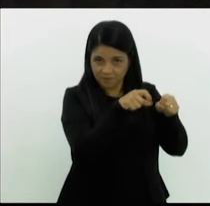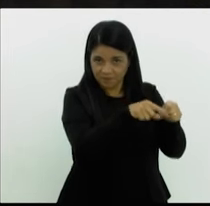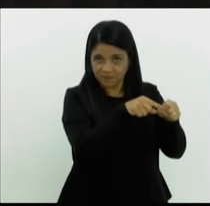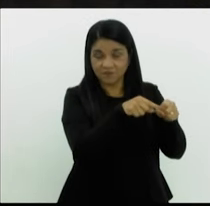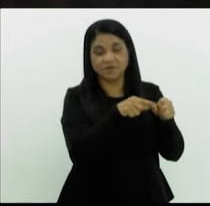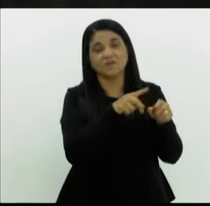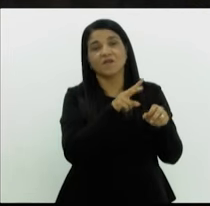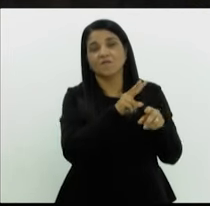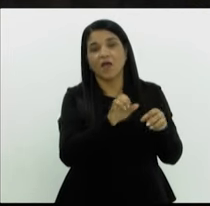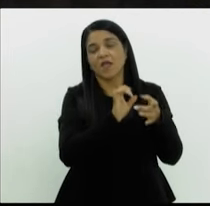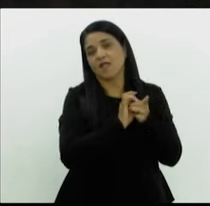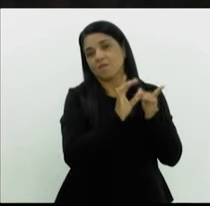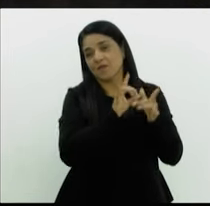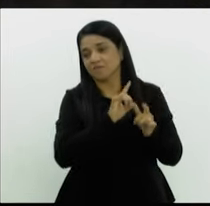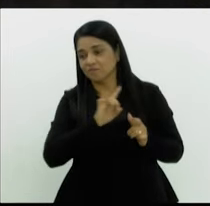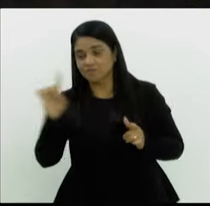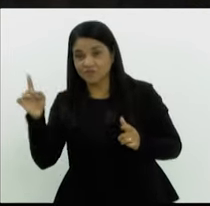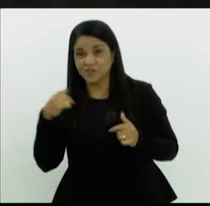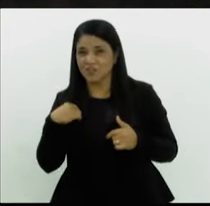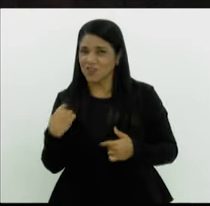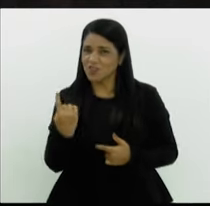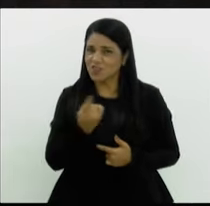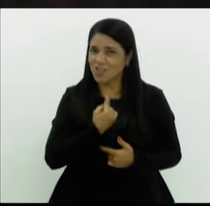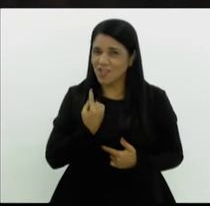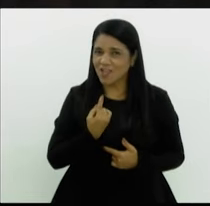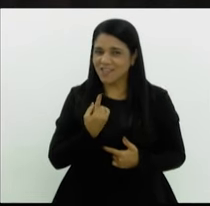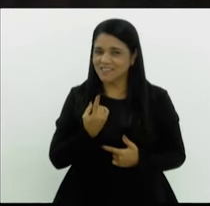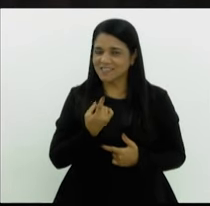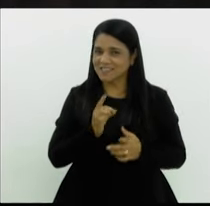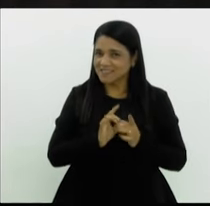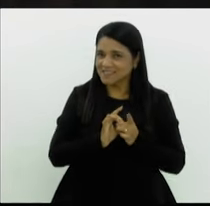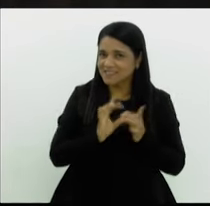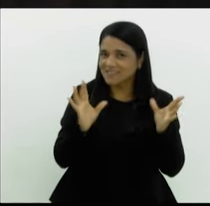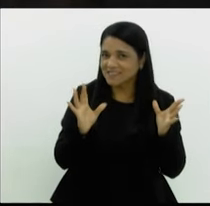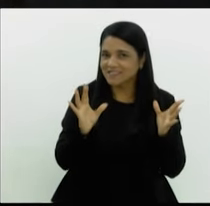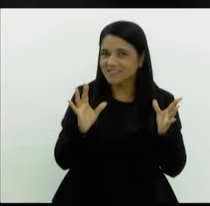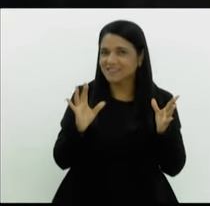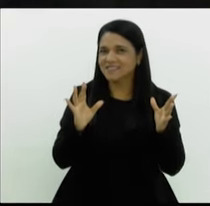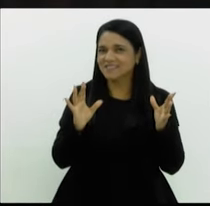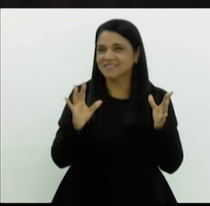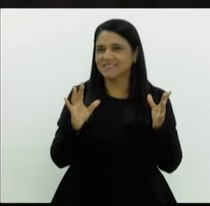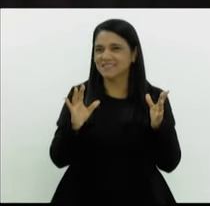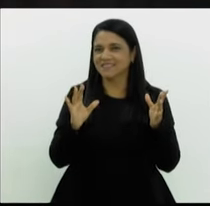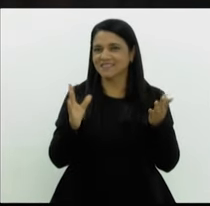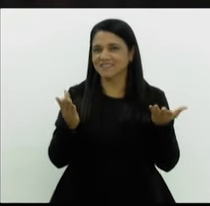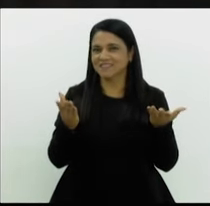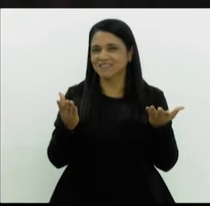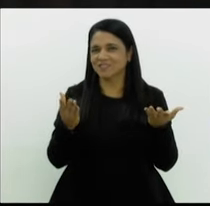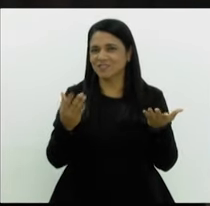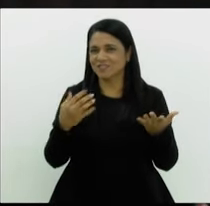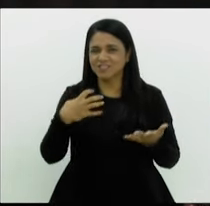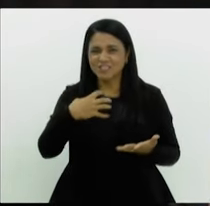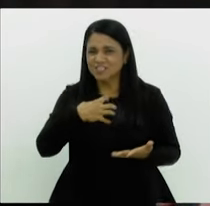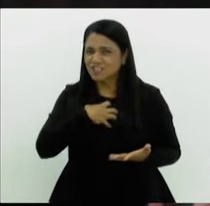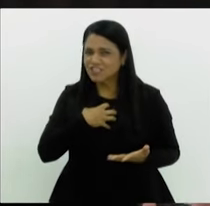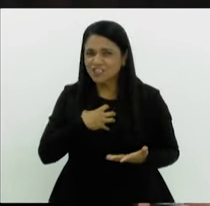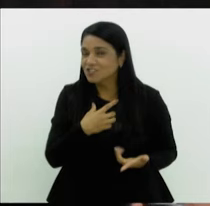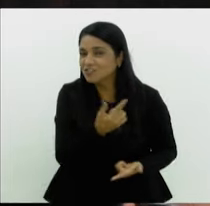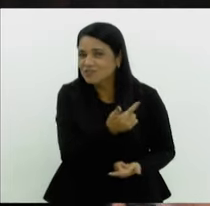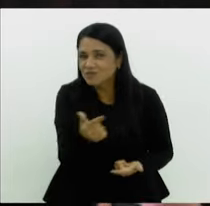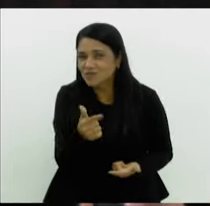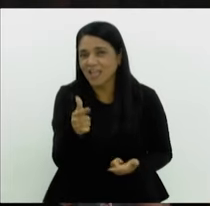favoráveis ao fim das saidinhas, esse privilégio que não tem mais nenhum sentido no